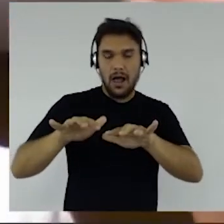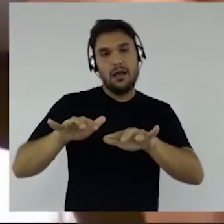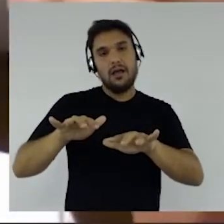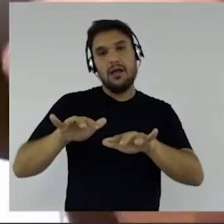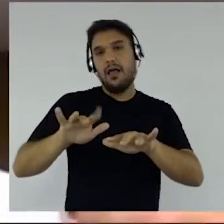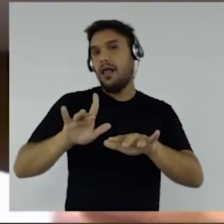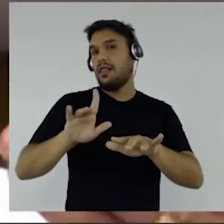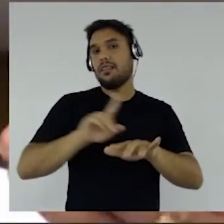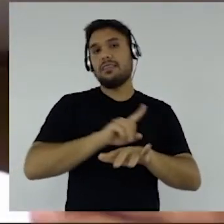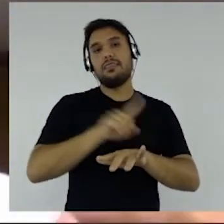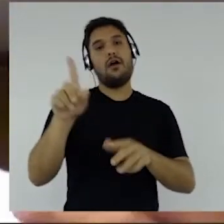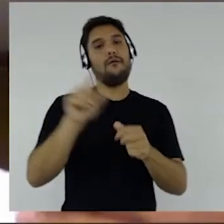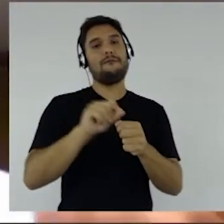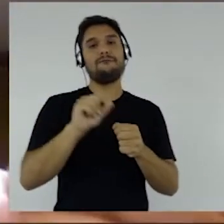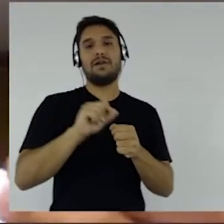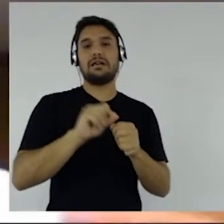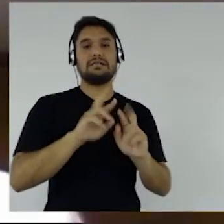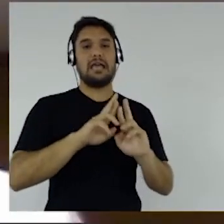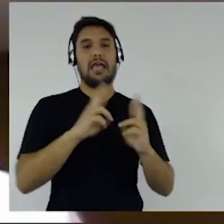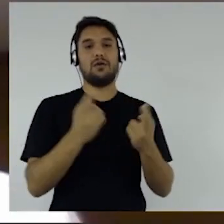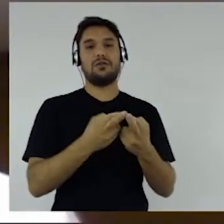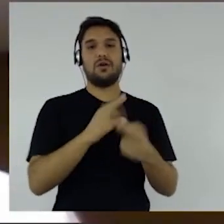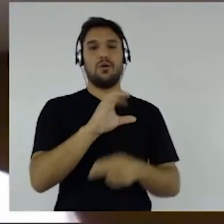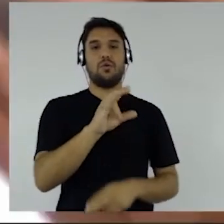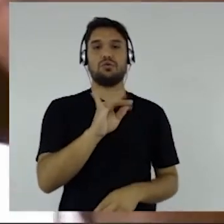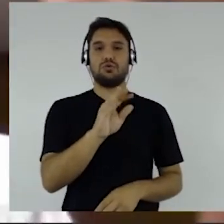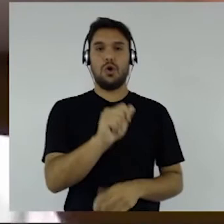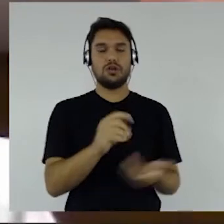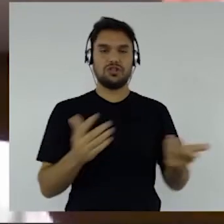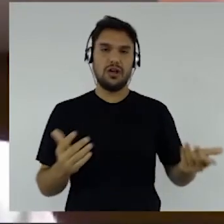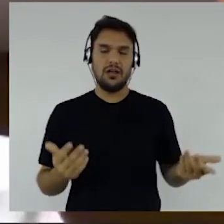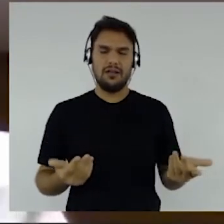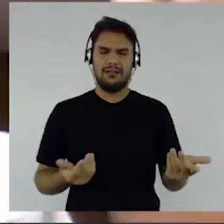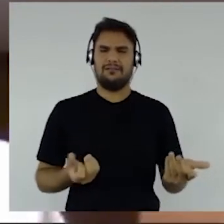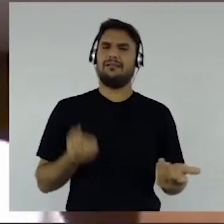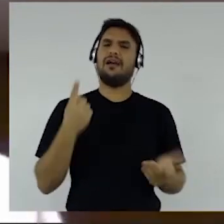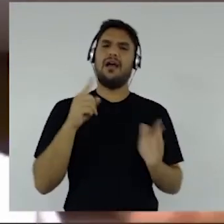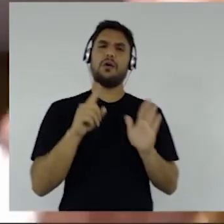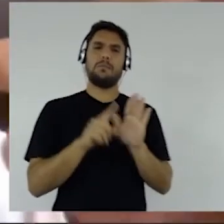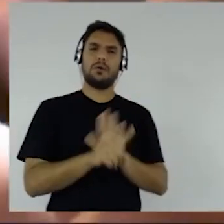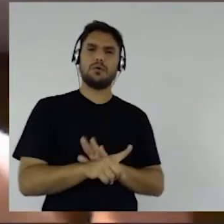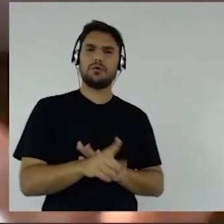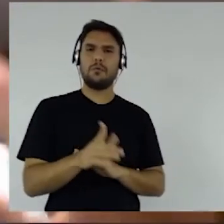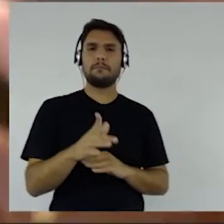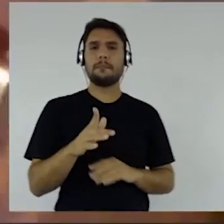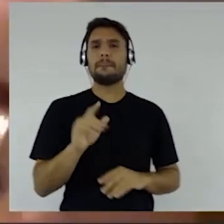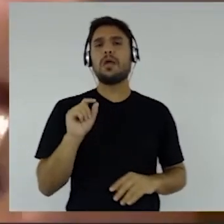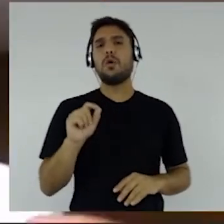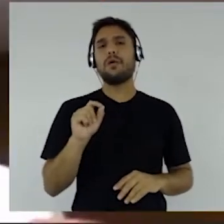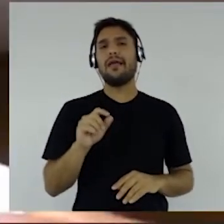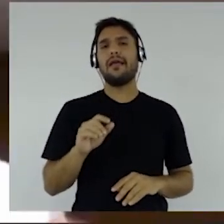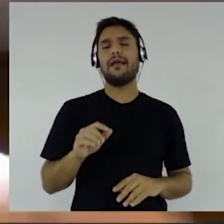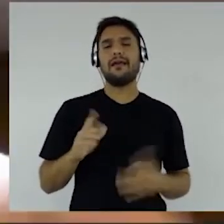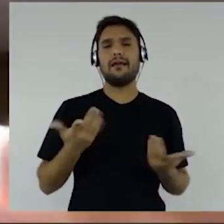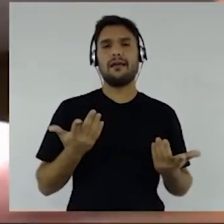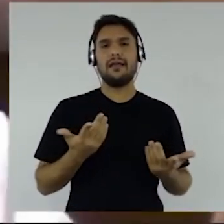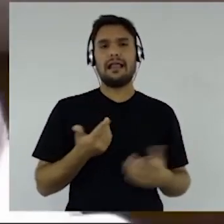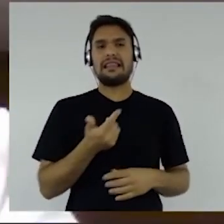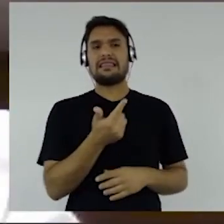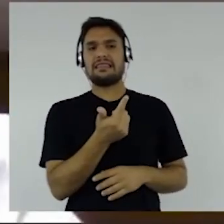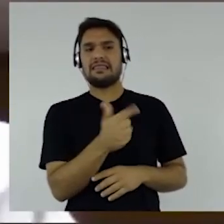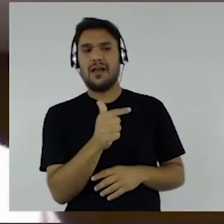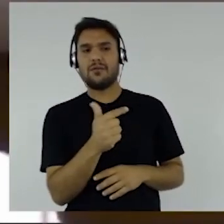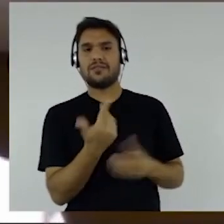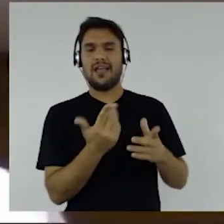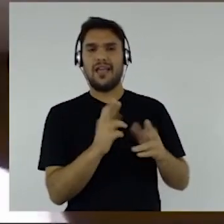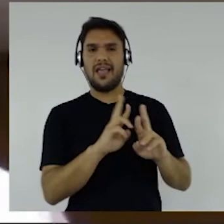não realizar audiência de custódia. Aí eu te pergunto, Felipe, o que é menos pior? Não